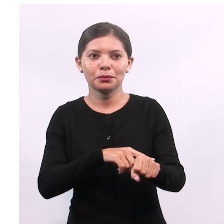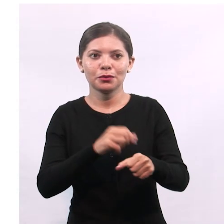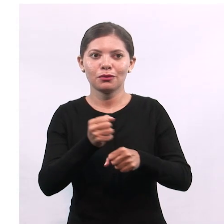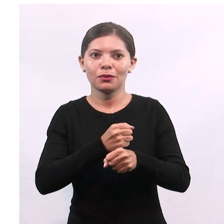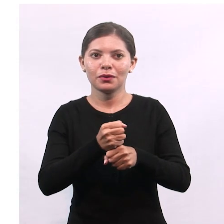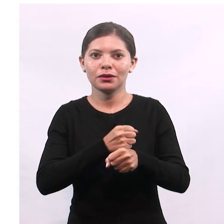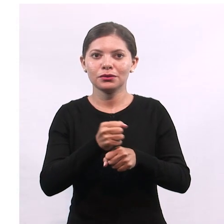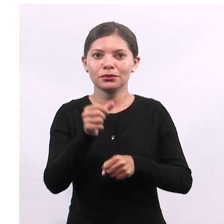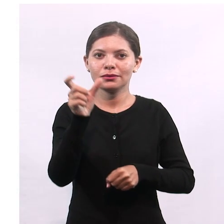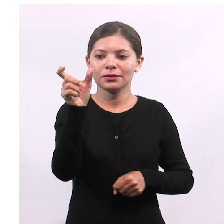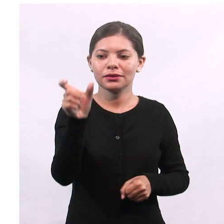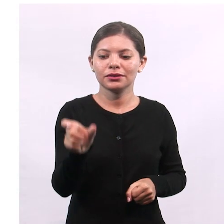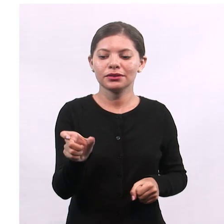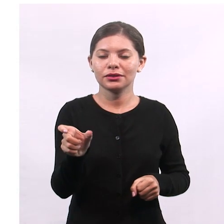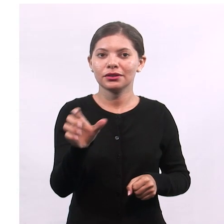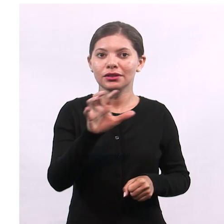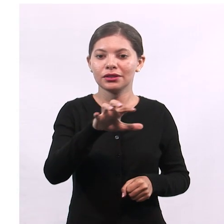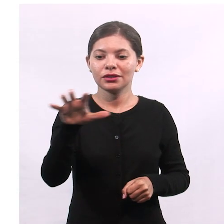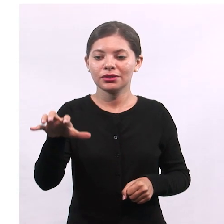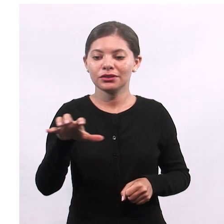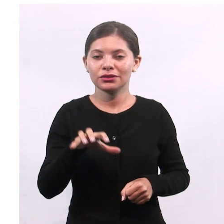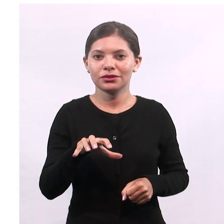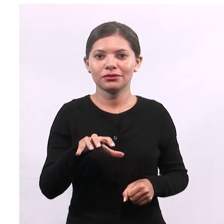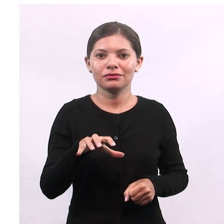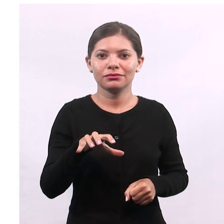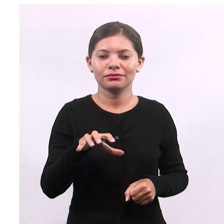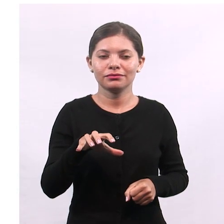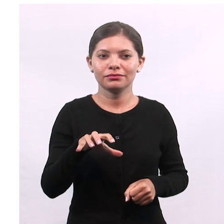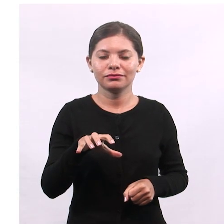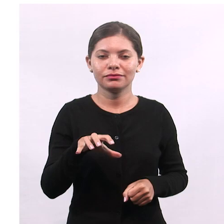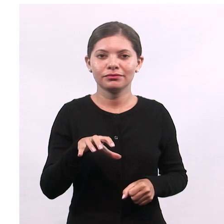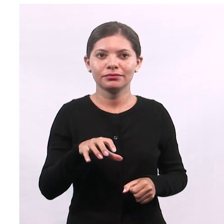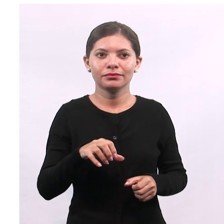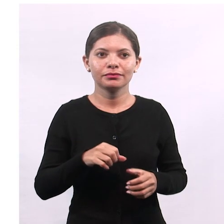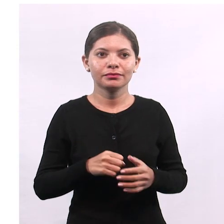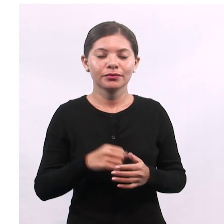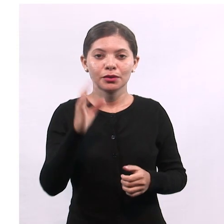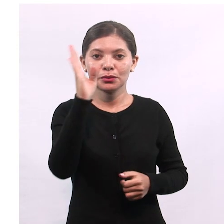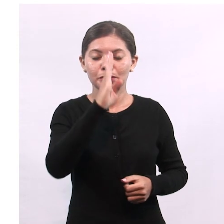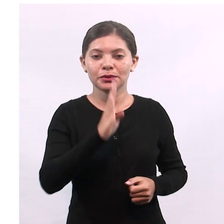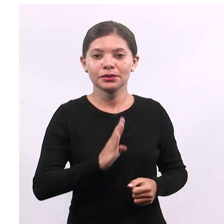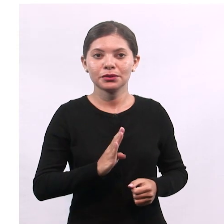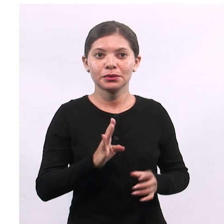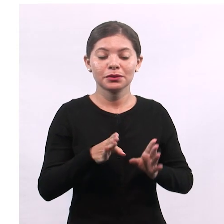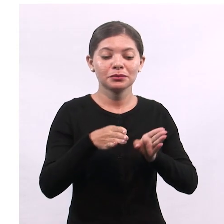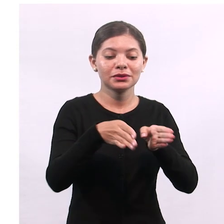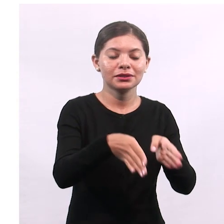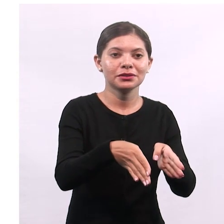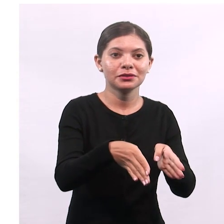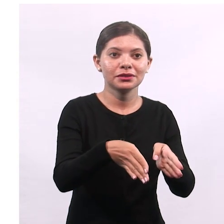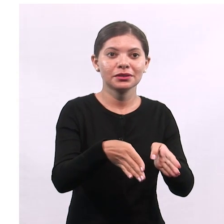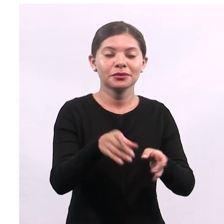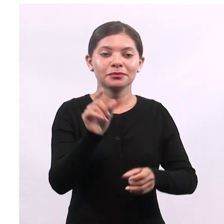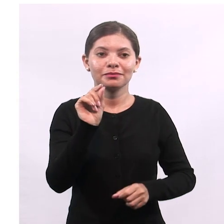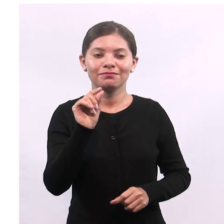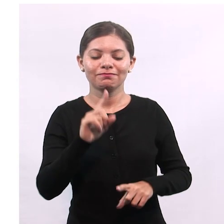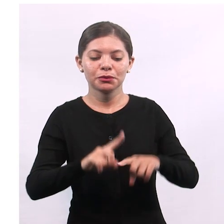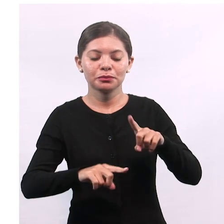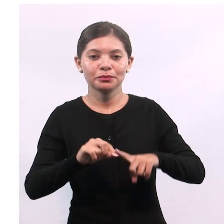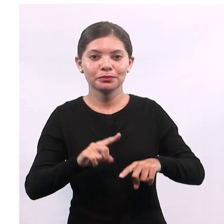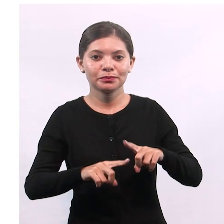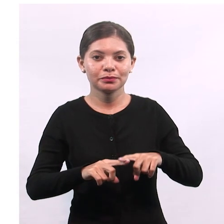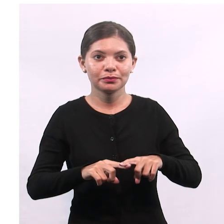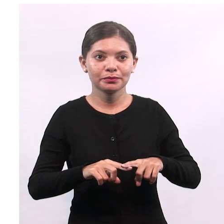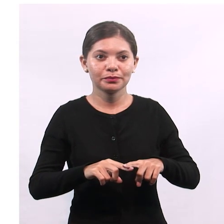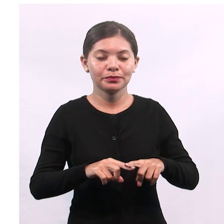posição específica não se enquadra nenhuma das duas chamamos específica possa ver combinações